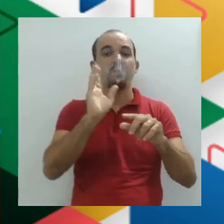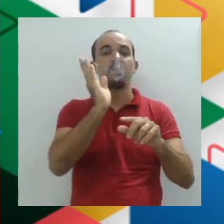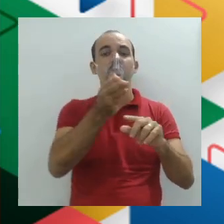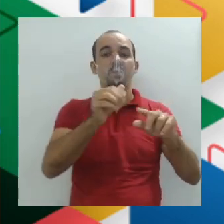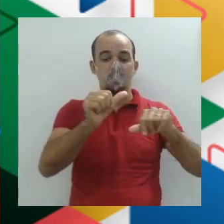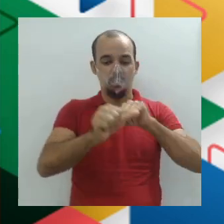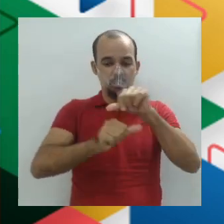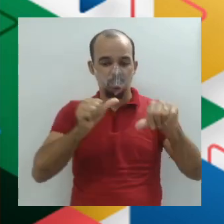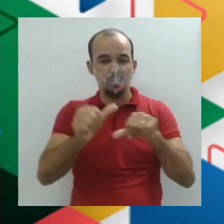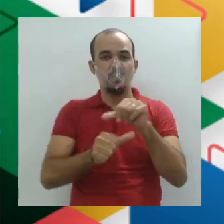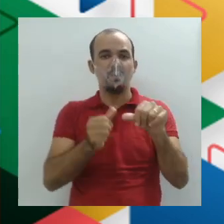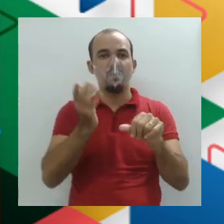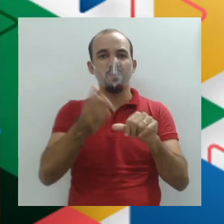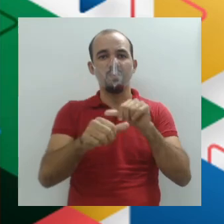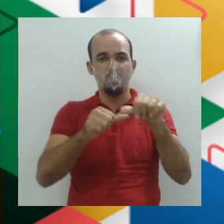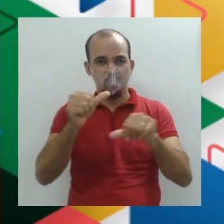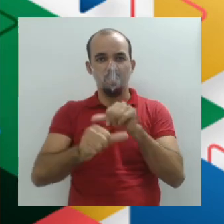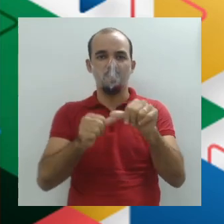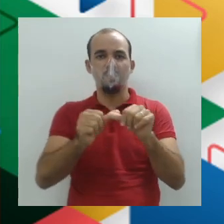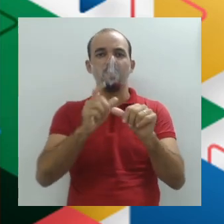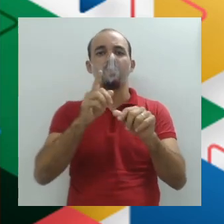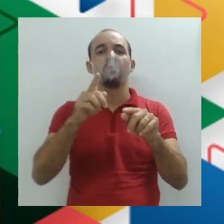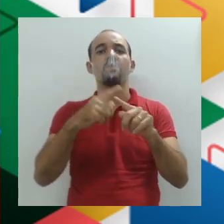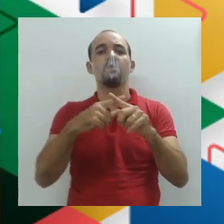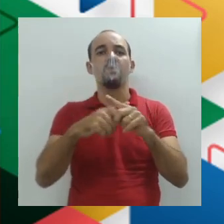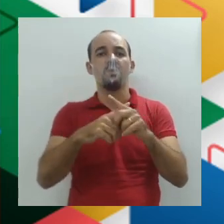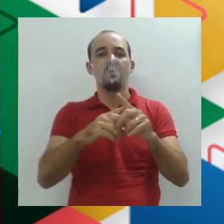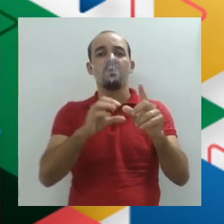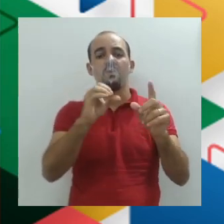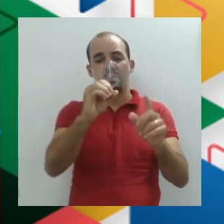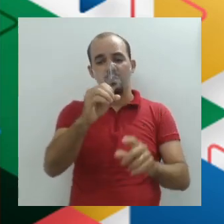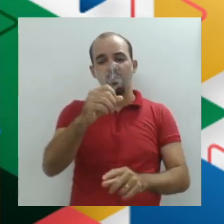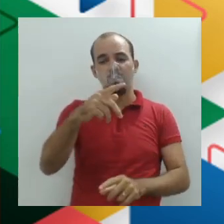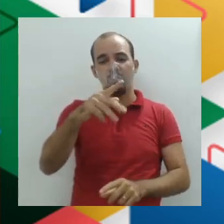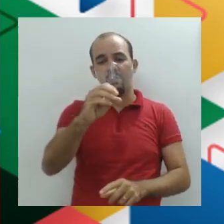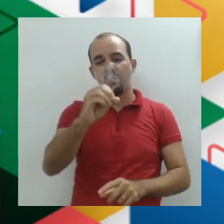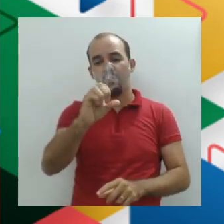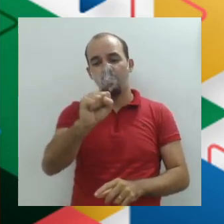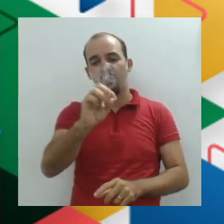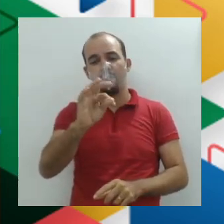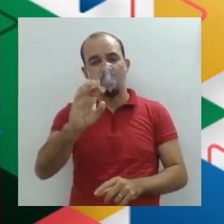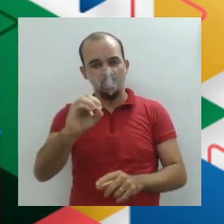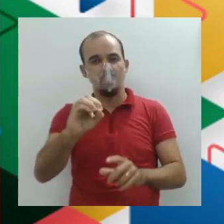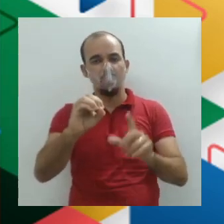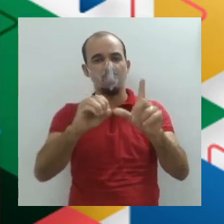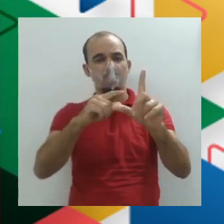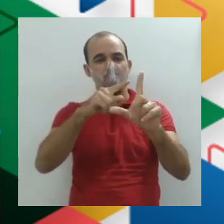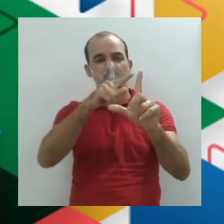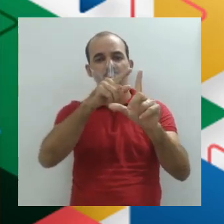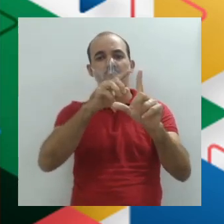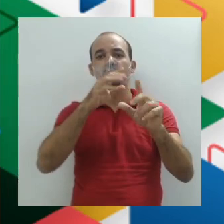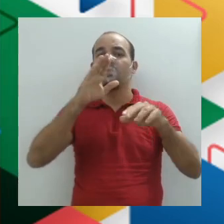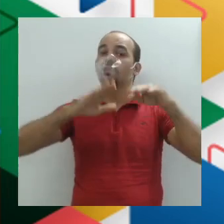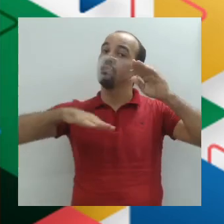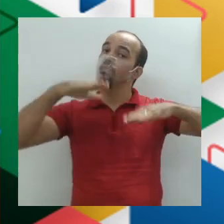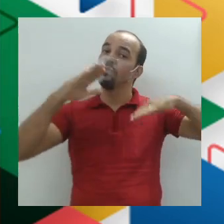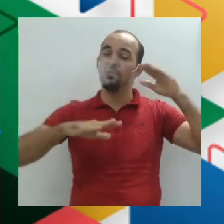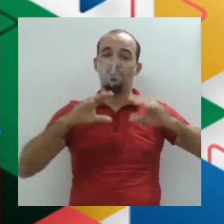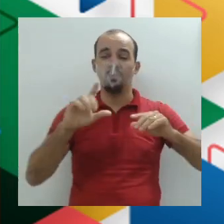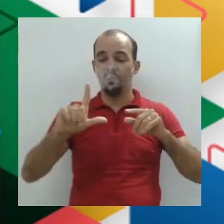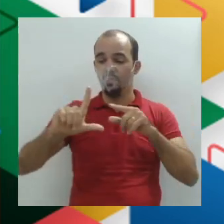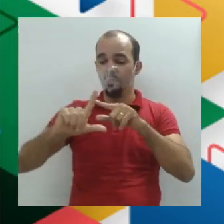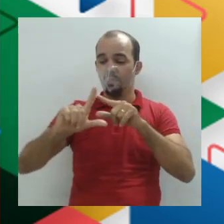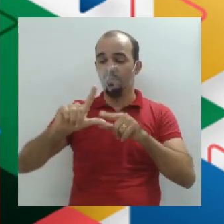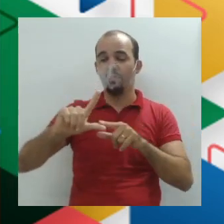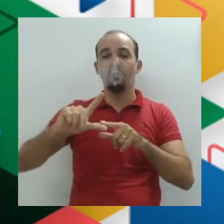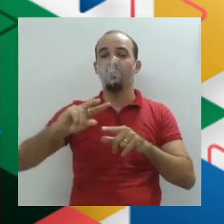adjacente, seria o cateto oposto. Tu percebeu? Então, o cateto será oposto ou adjacente, dependendo da posição do